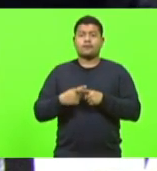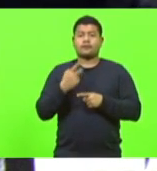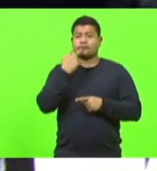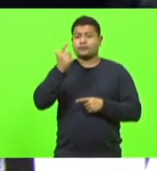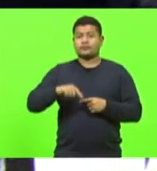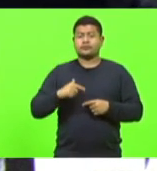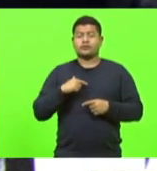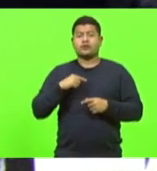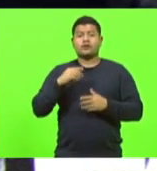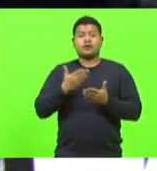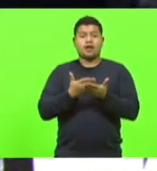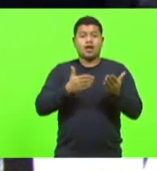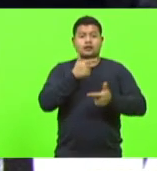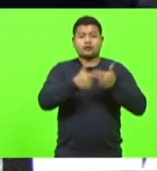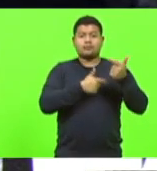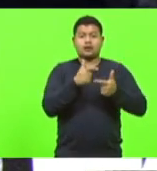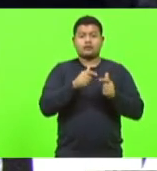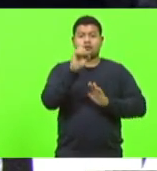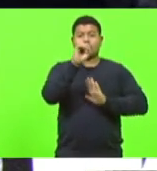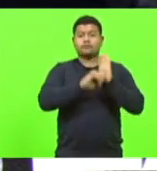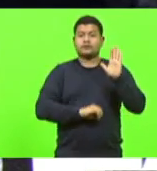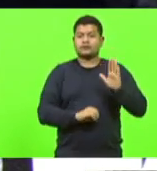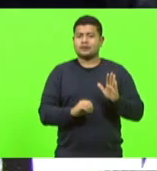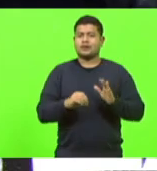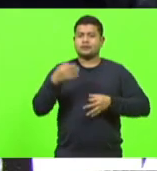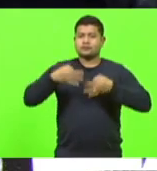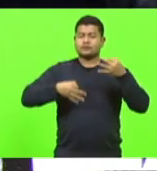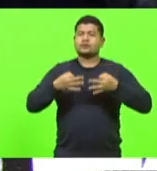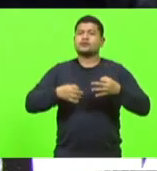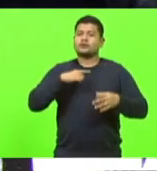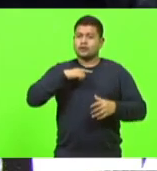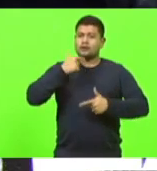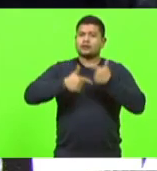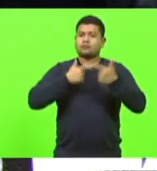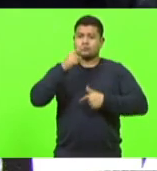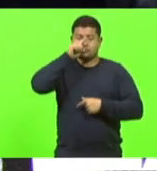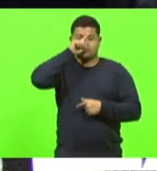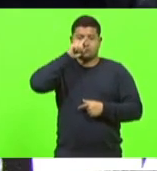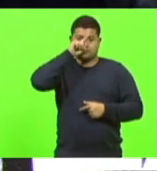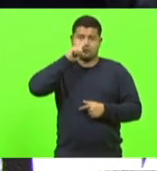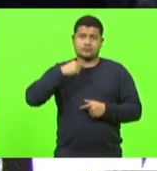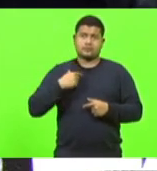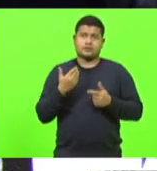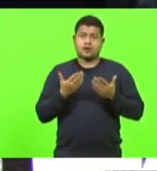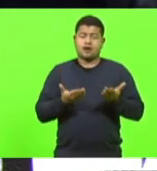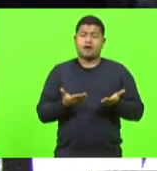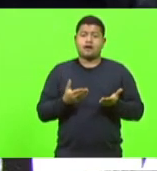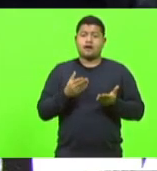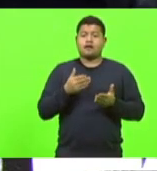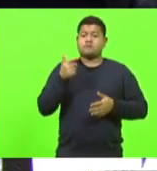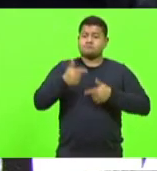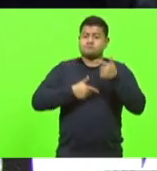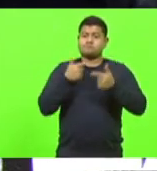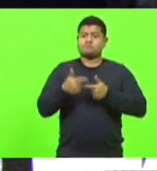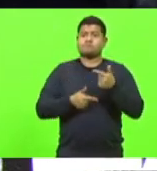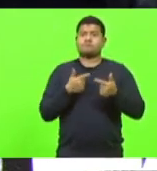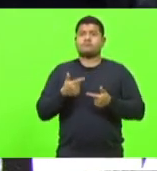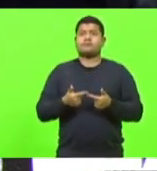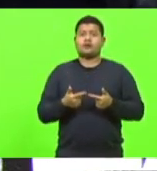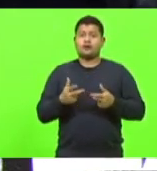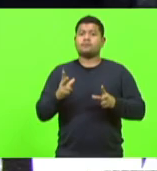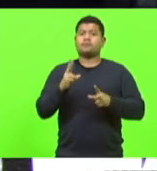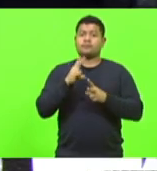os Oficiais de Justiça exerce atividade de risco e não exercício da atividade de risco